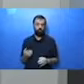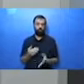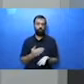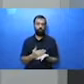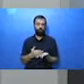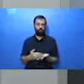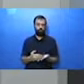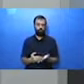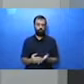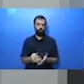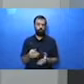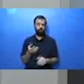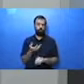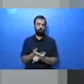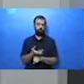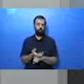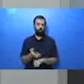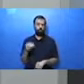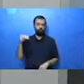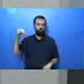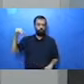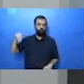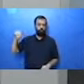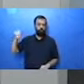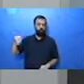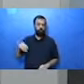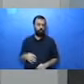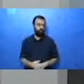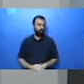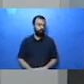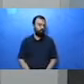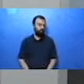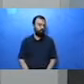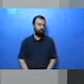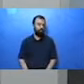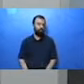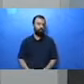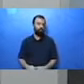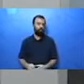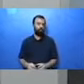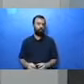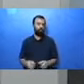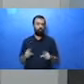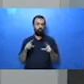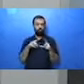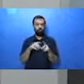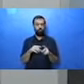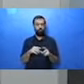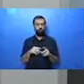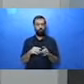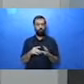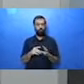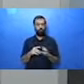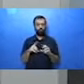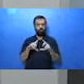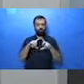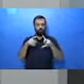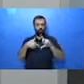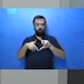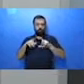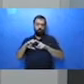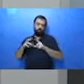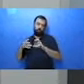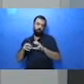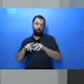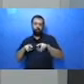matemática, que é um assunto muito gostoso de ver, que são as chamadas formas geométricas. E a